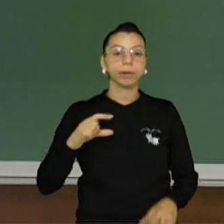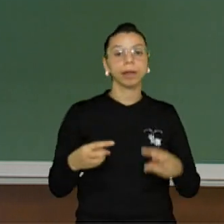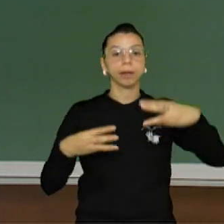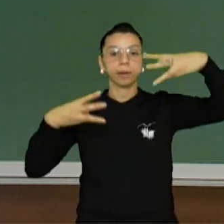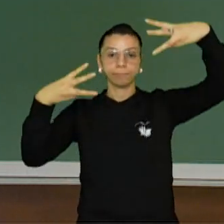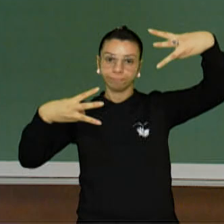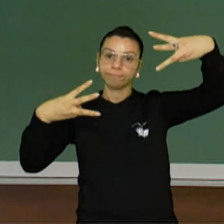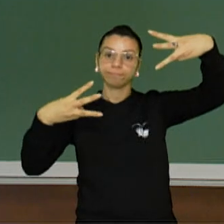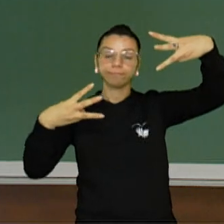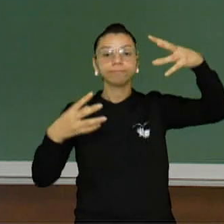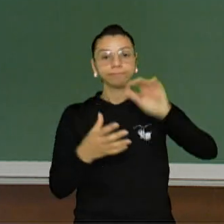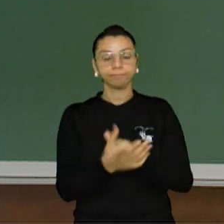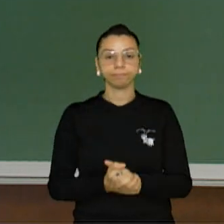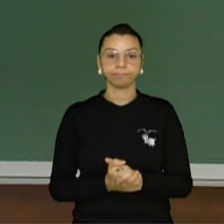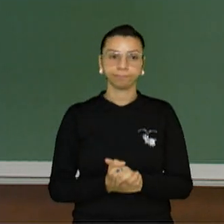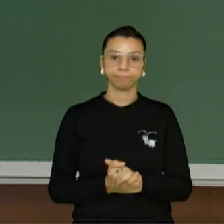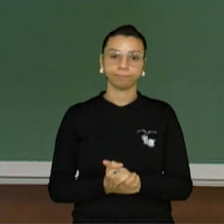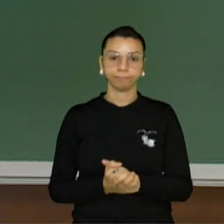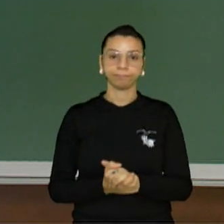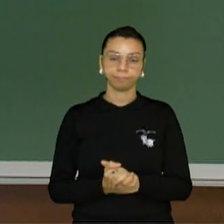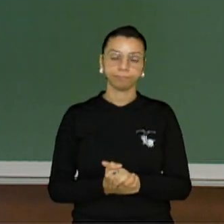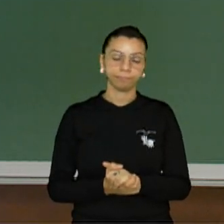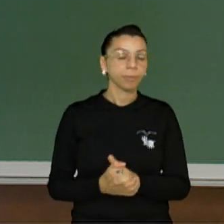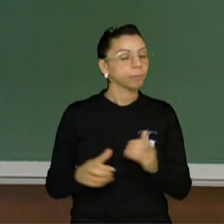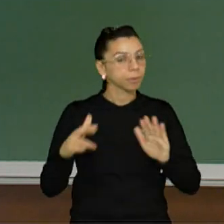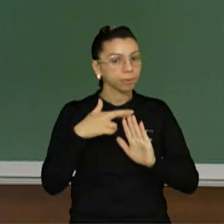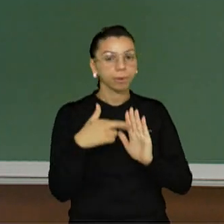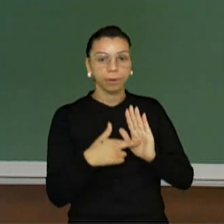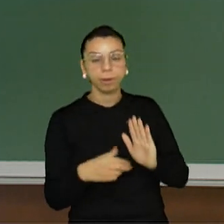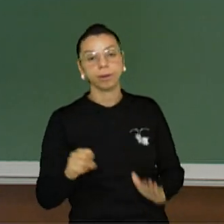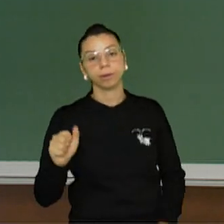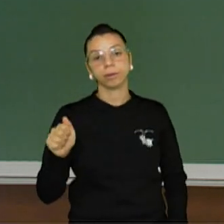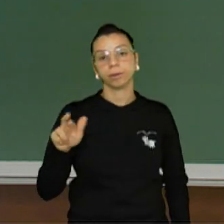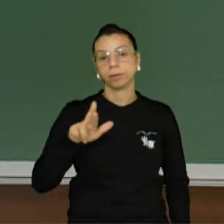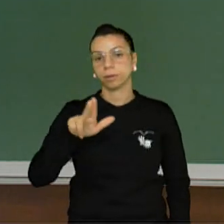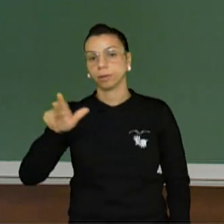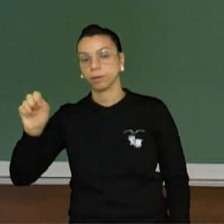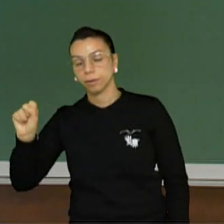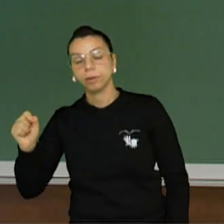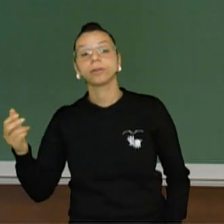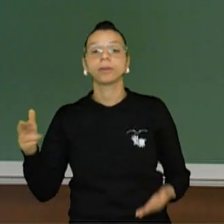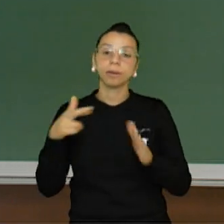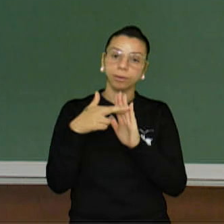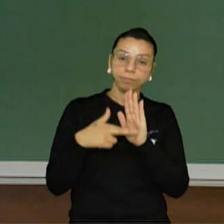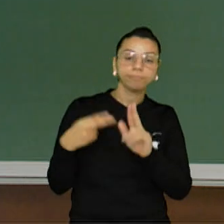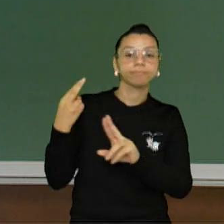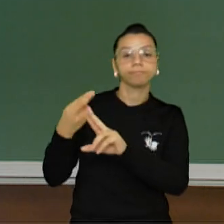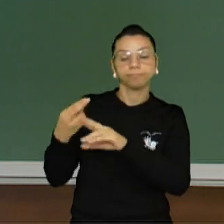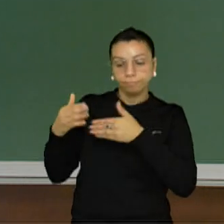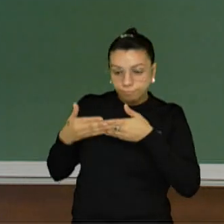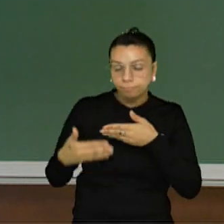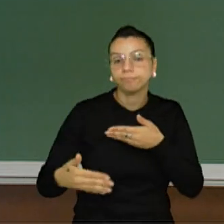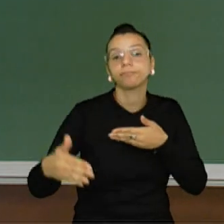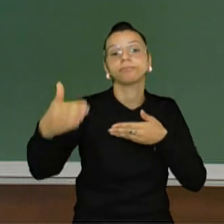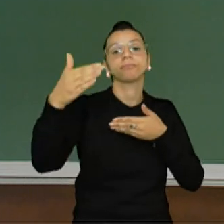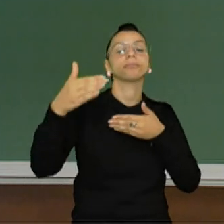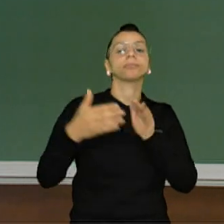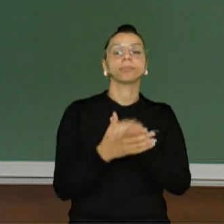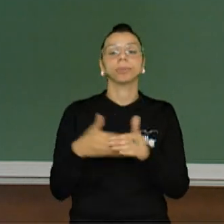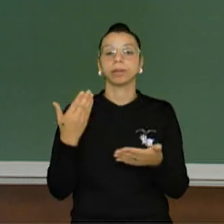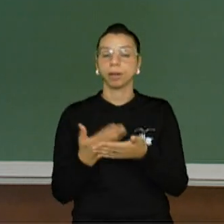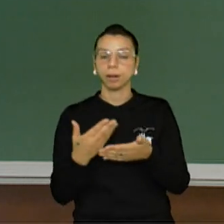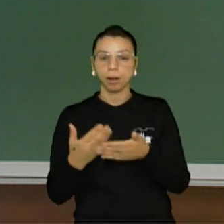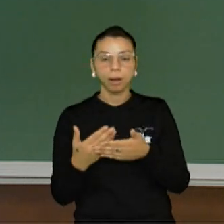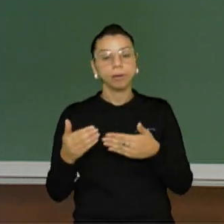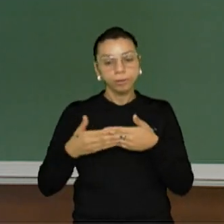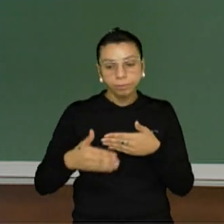3 colunas. Aplicando a regra de Sarros, né? Que é aquela regra que a gente vai usar aí, vocês vão usar nas aulas desse ano que